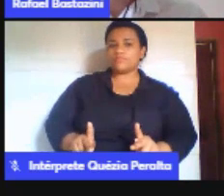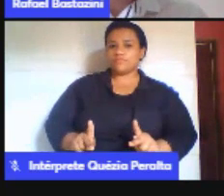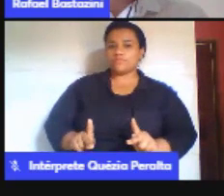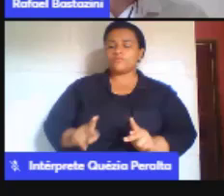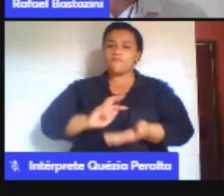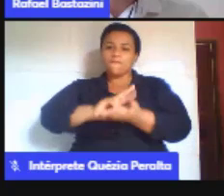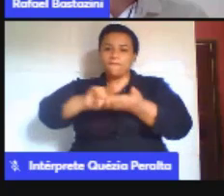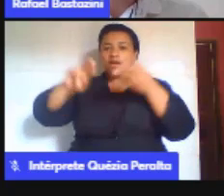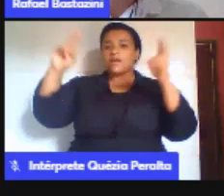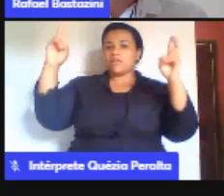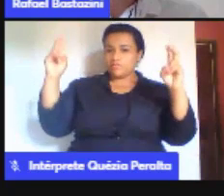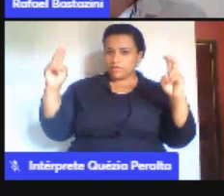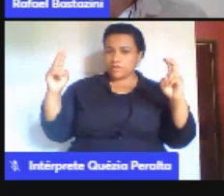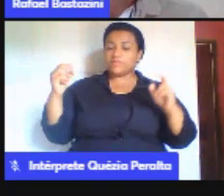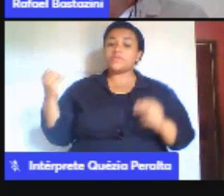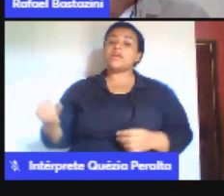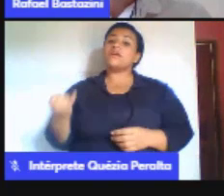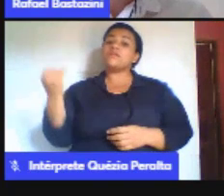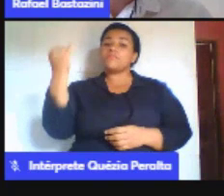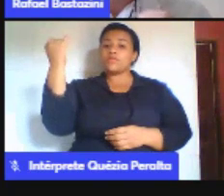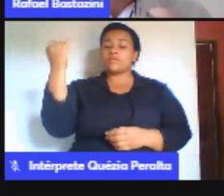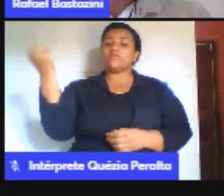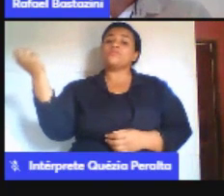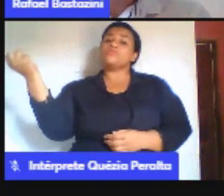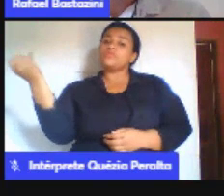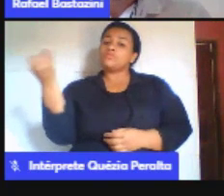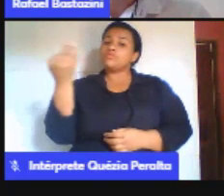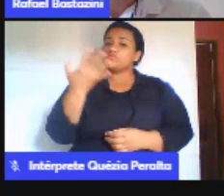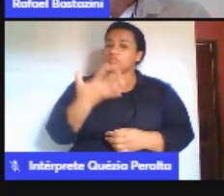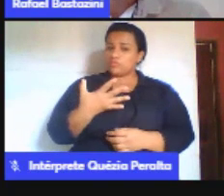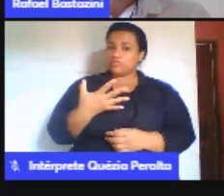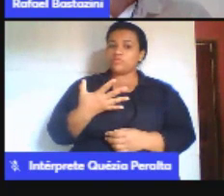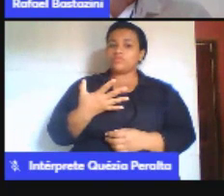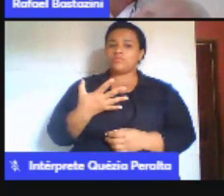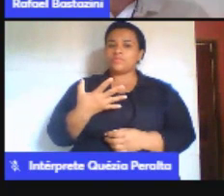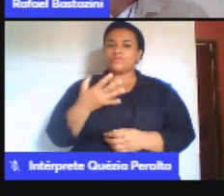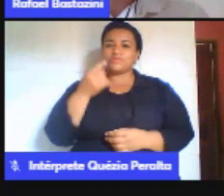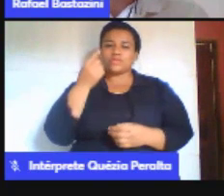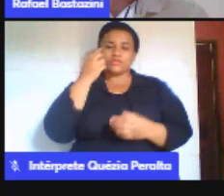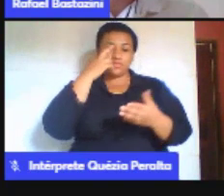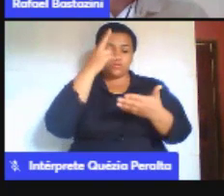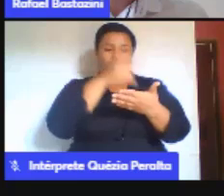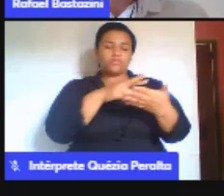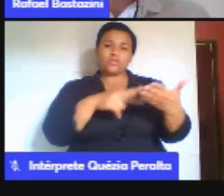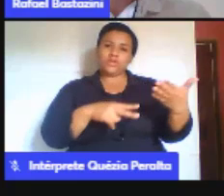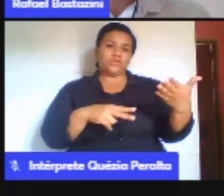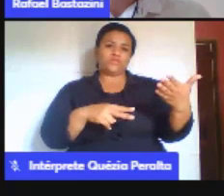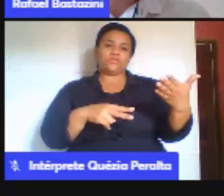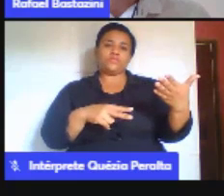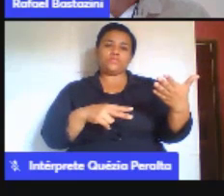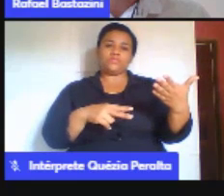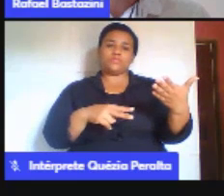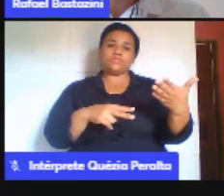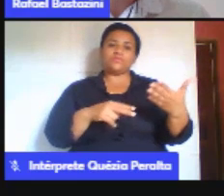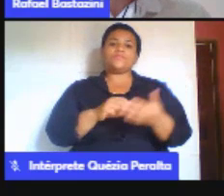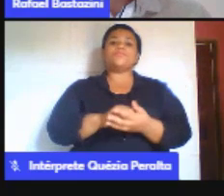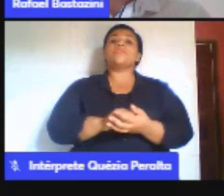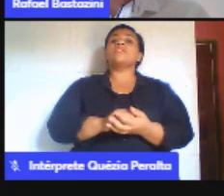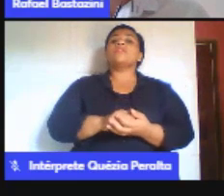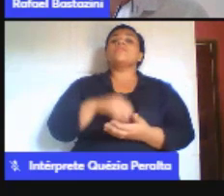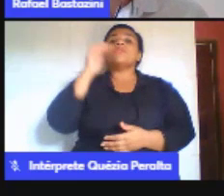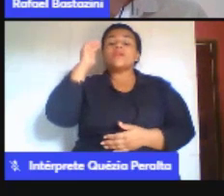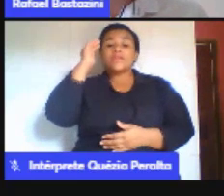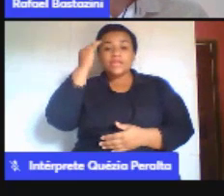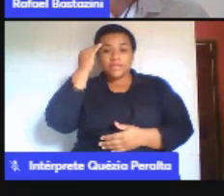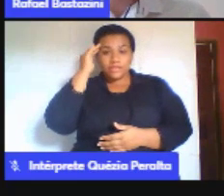temas, é importante que os números não sejam lidos por si próprio. O que eu quero dizer com isso? Eles